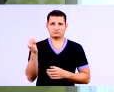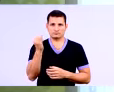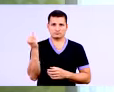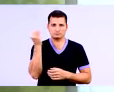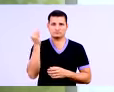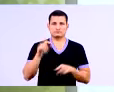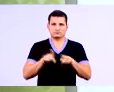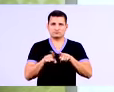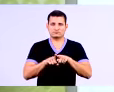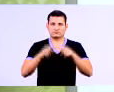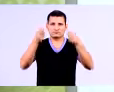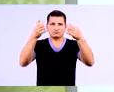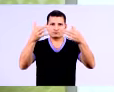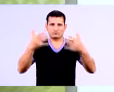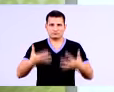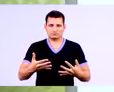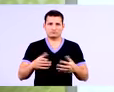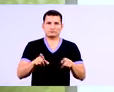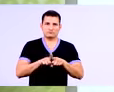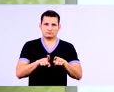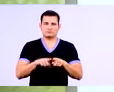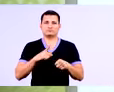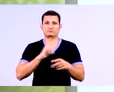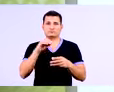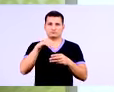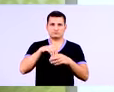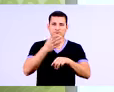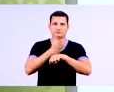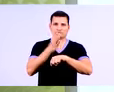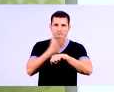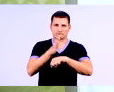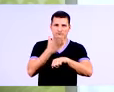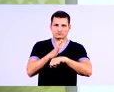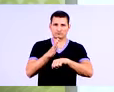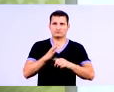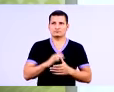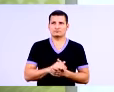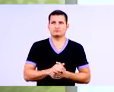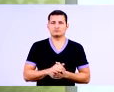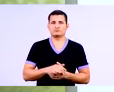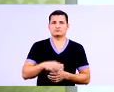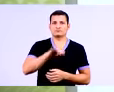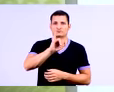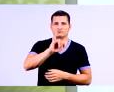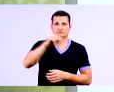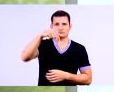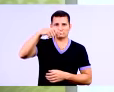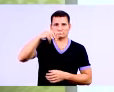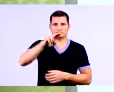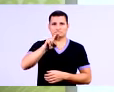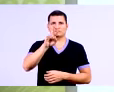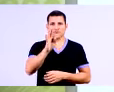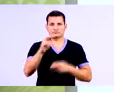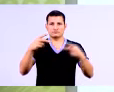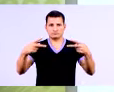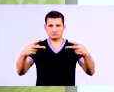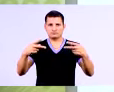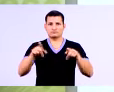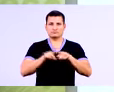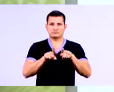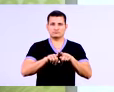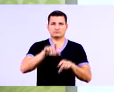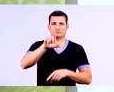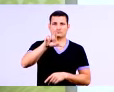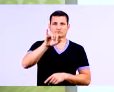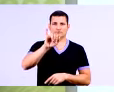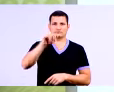nós trataremos, que também vai fazer parte de nossas atividades, os inputs serão, um outro ponto importante são os